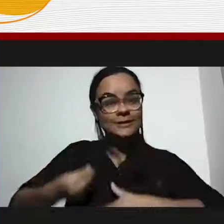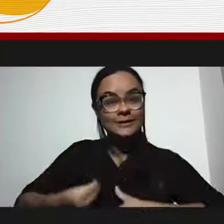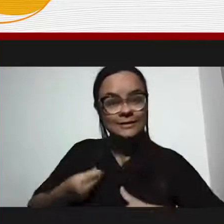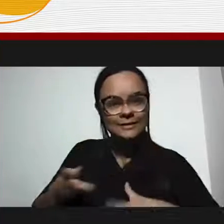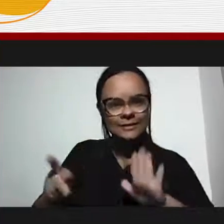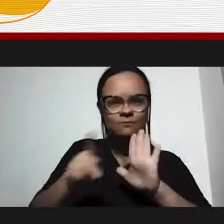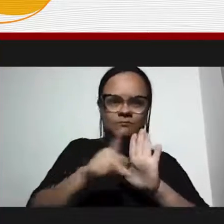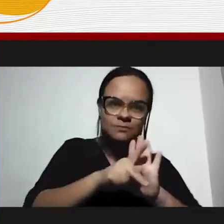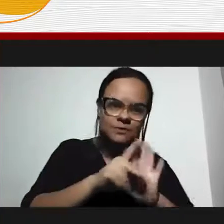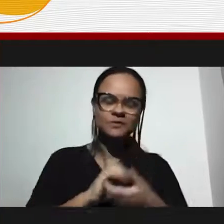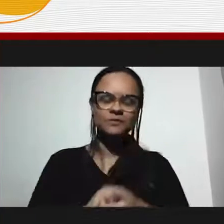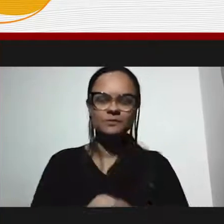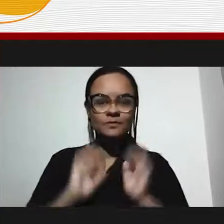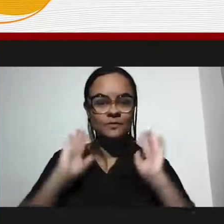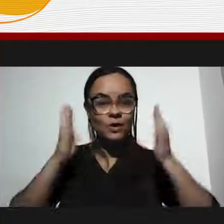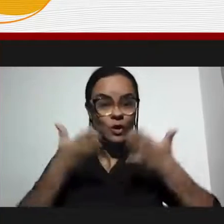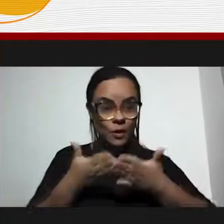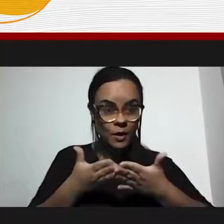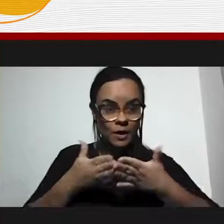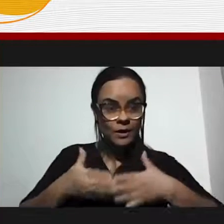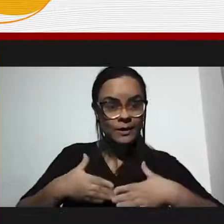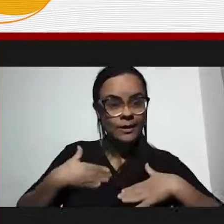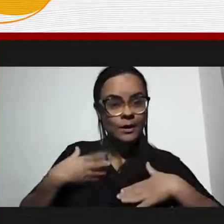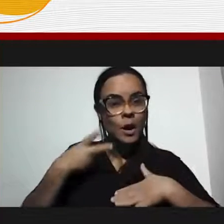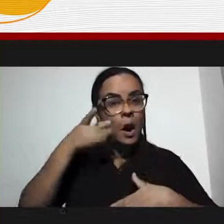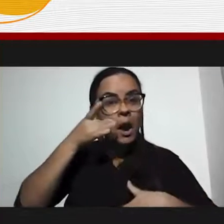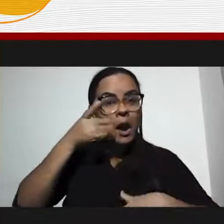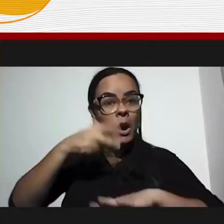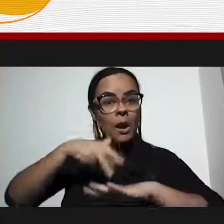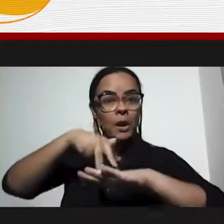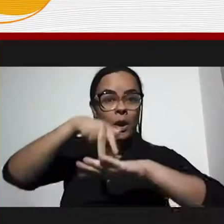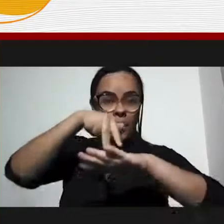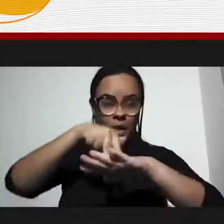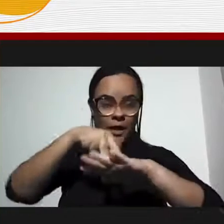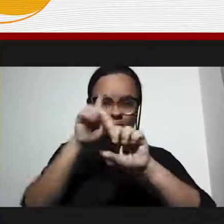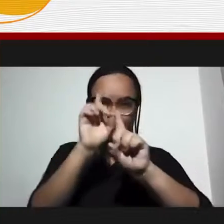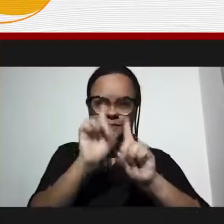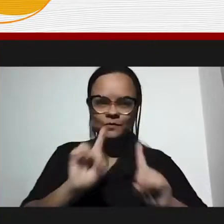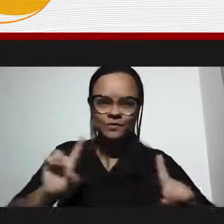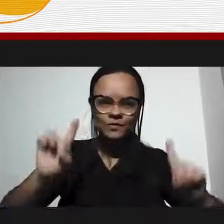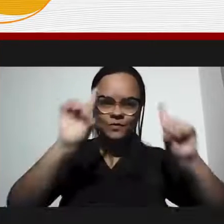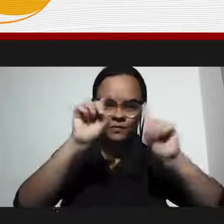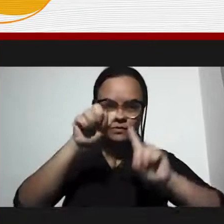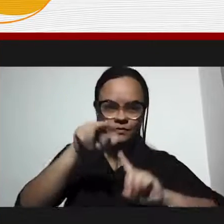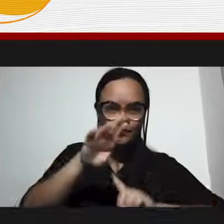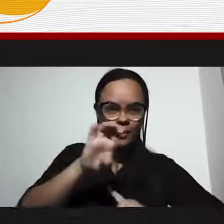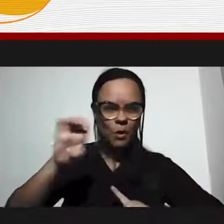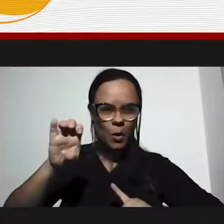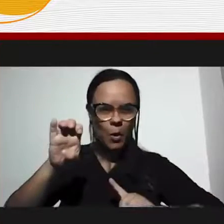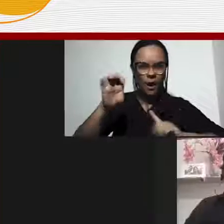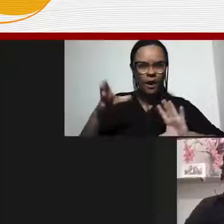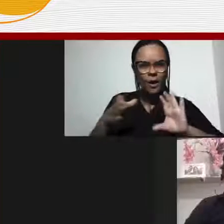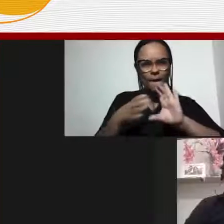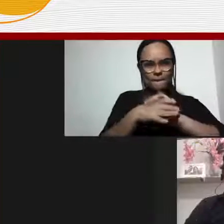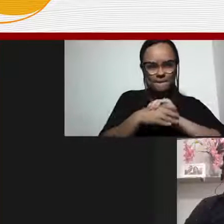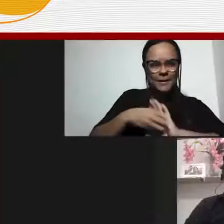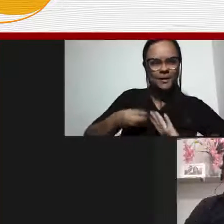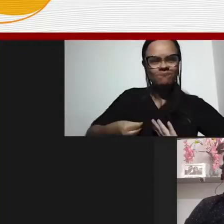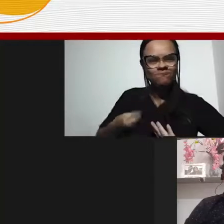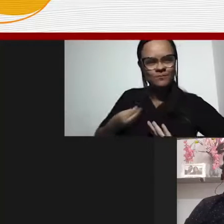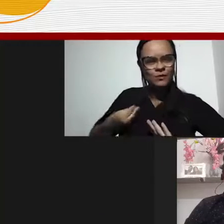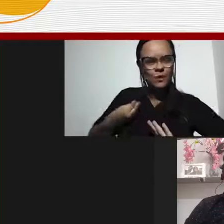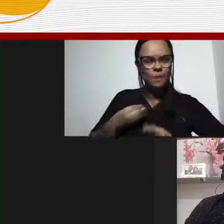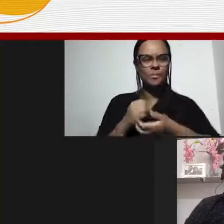gente. Hoje eu também estou com a presença do André Anselmo, que aí o meu companheiro de vida, de luta,